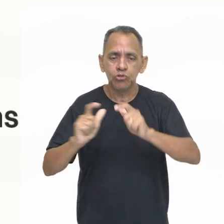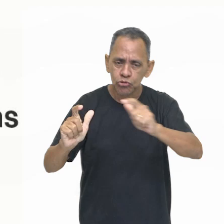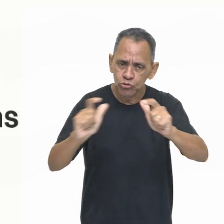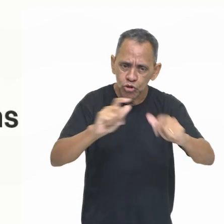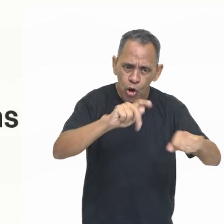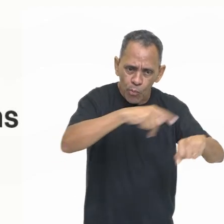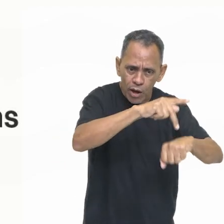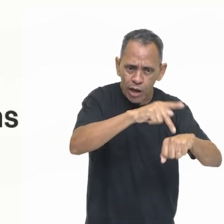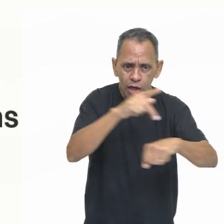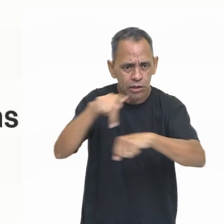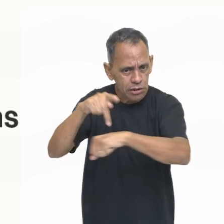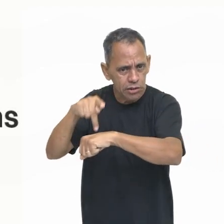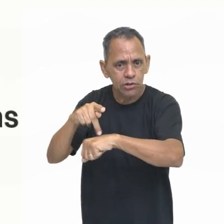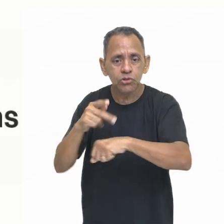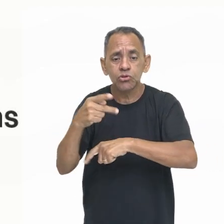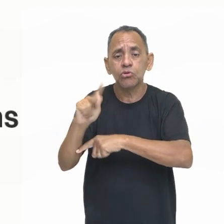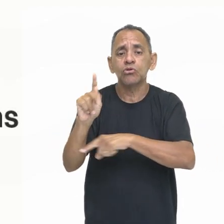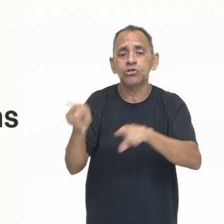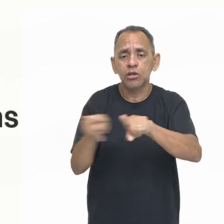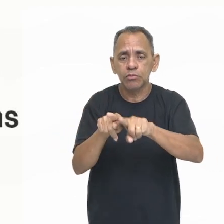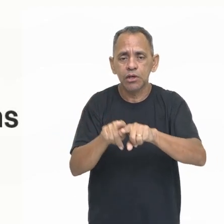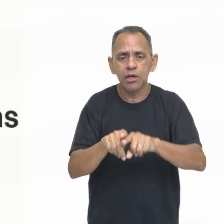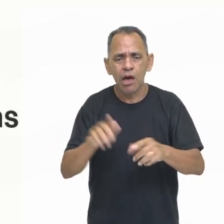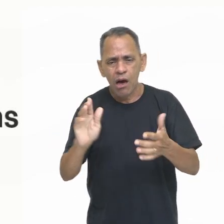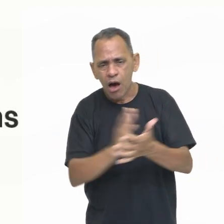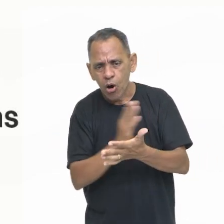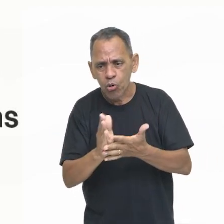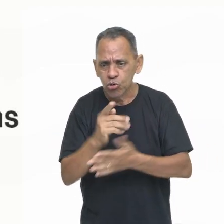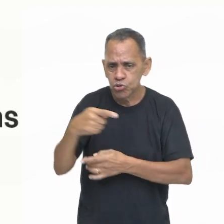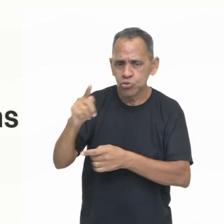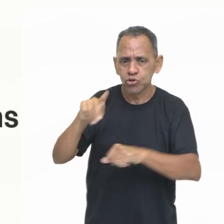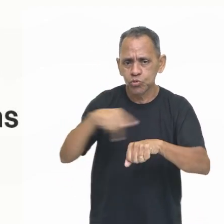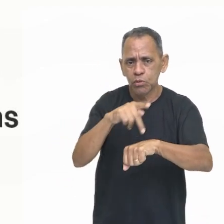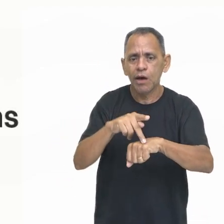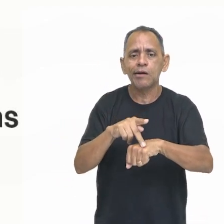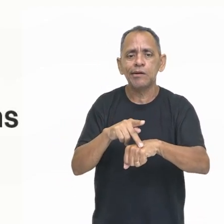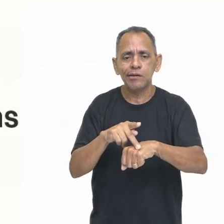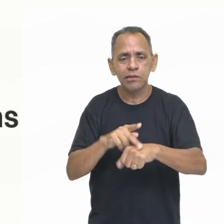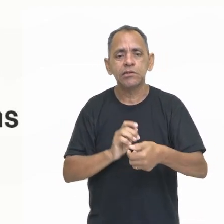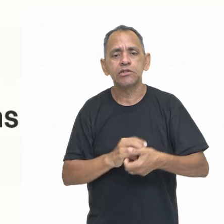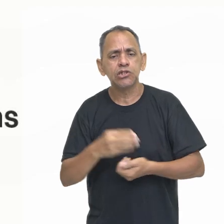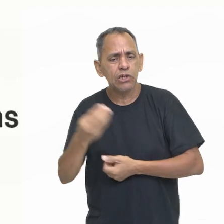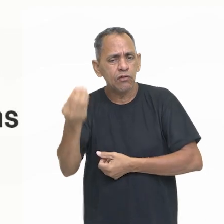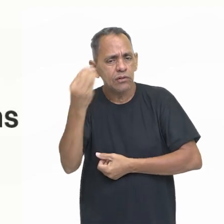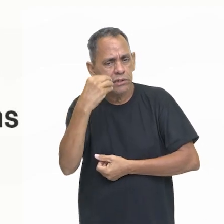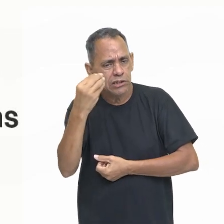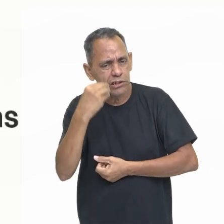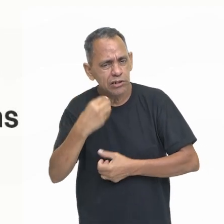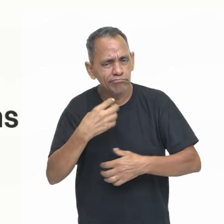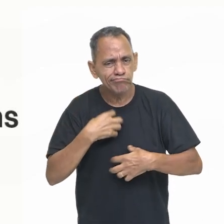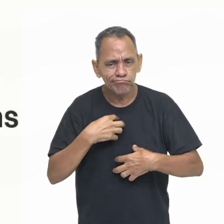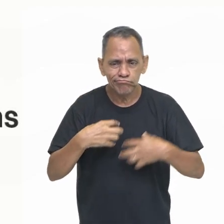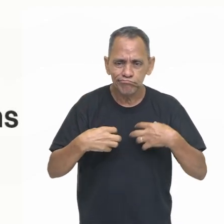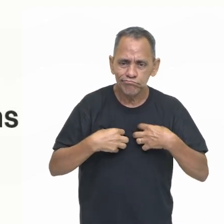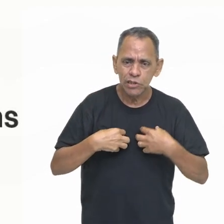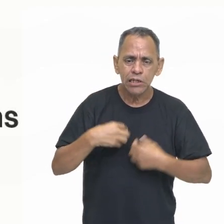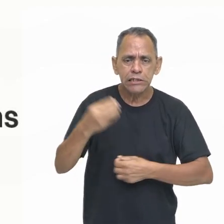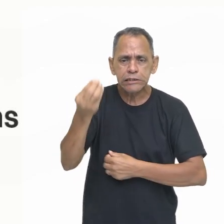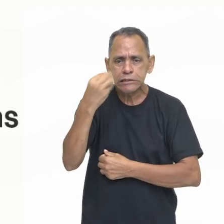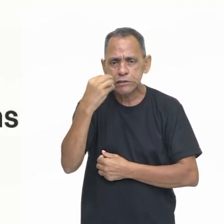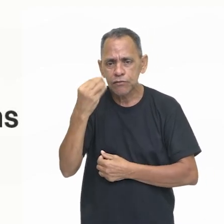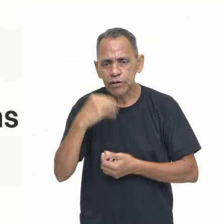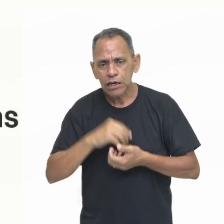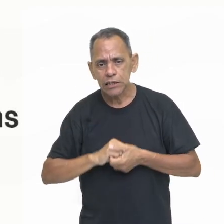viram enfraquecidos diante do cenário que se desenhava mediante a combinação das